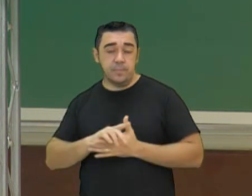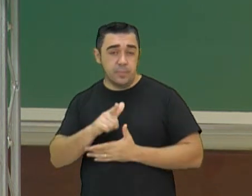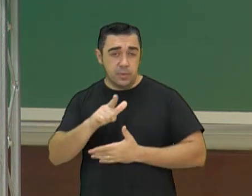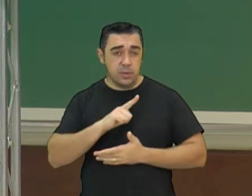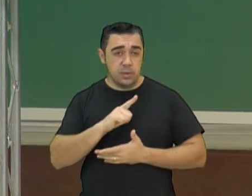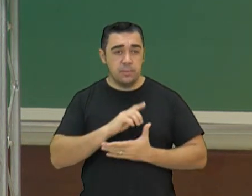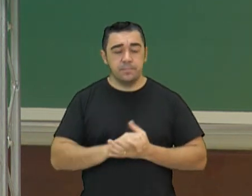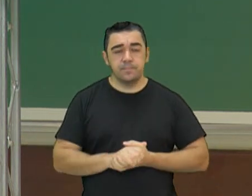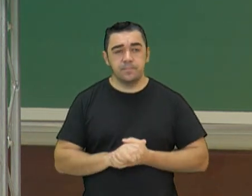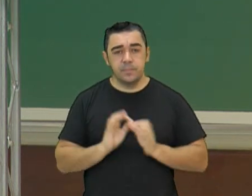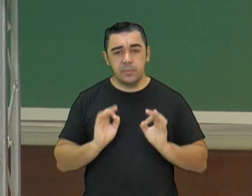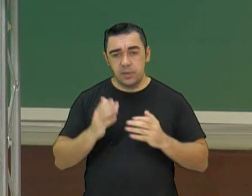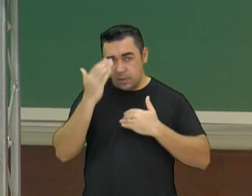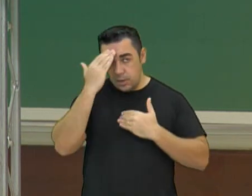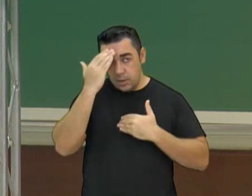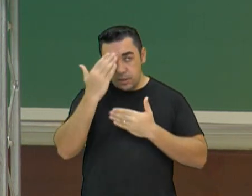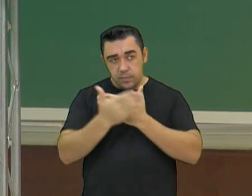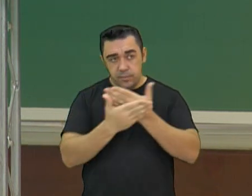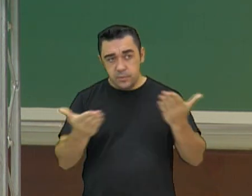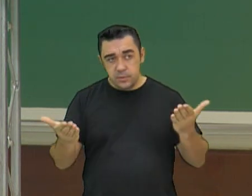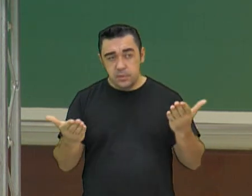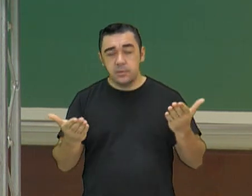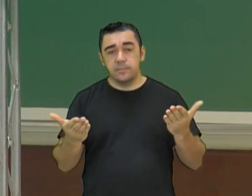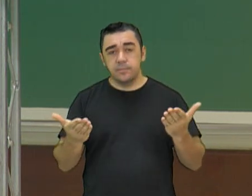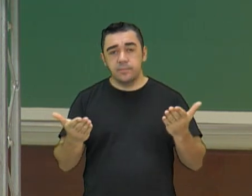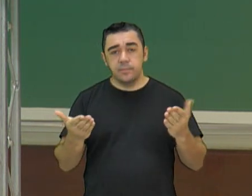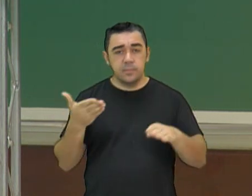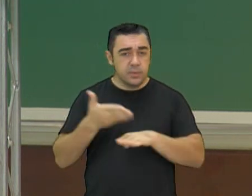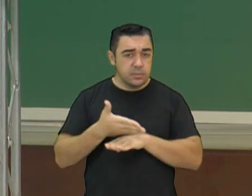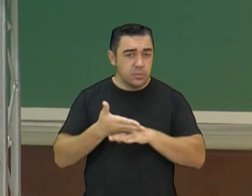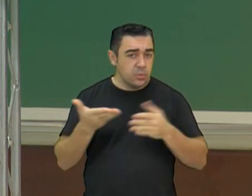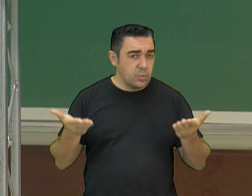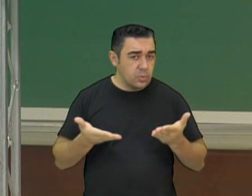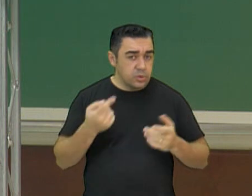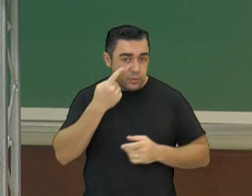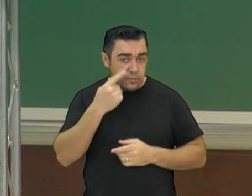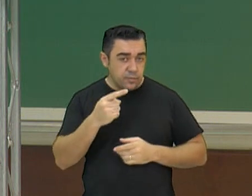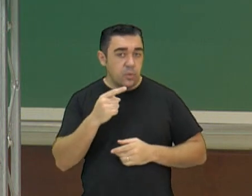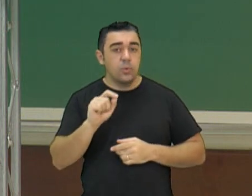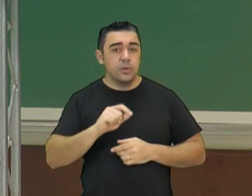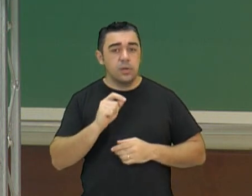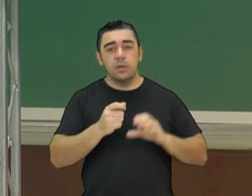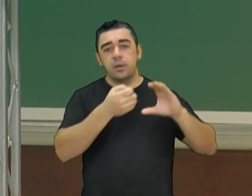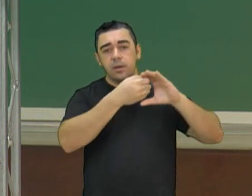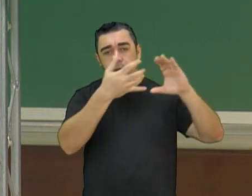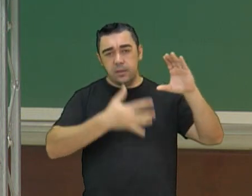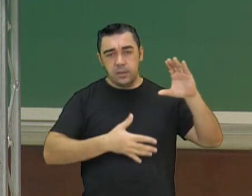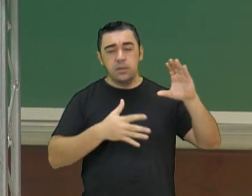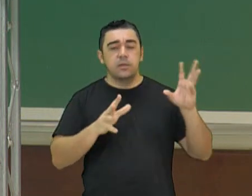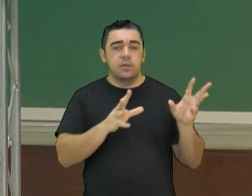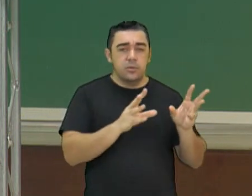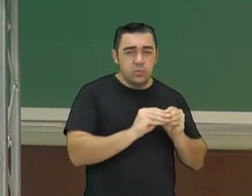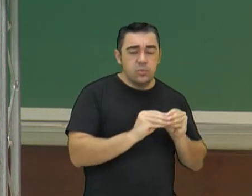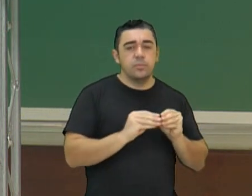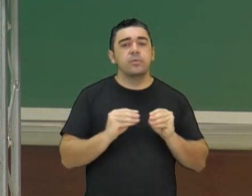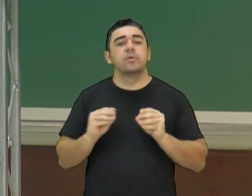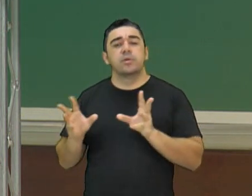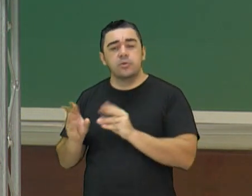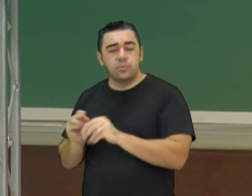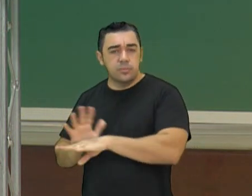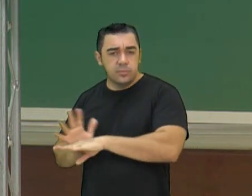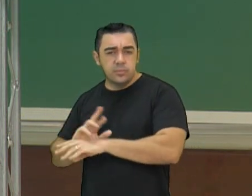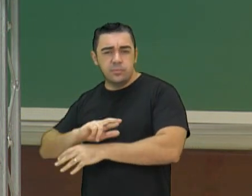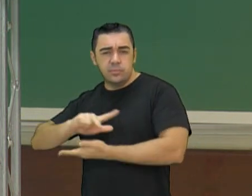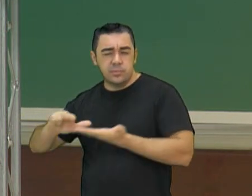certo? Agradeço imensamente a participação de todos. Na aula de hoje a gente aprofundou mais em sinopse e resumo, né? E vocês